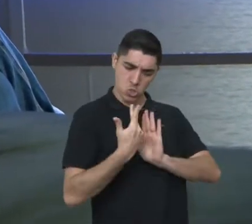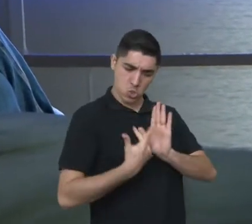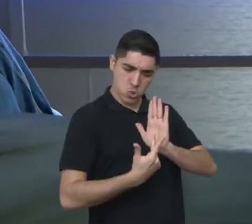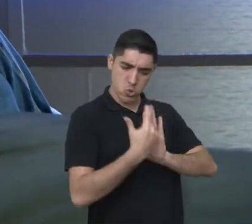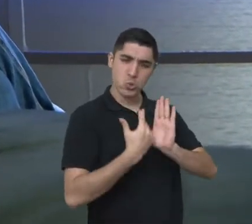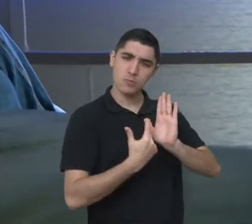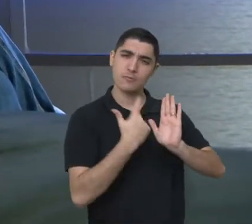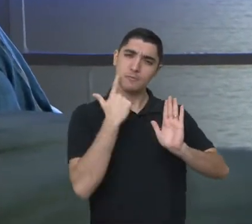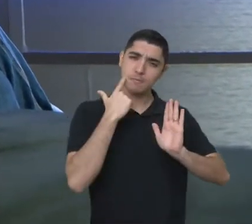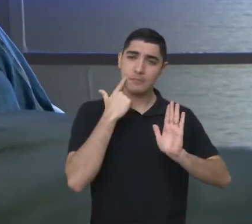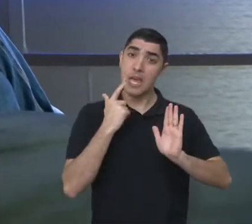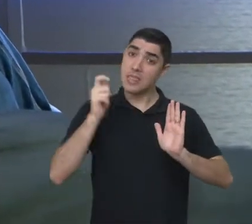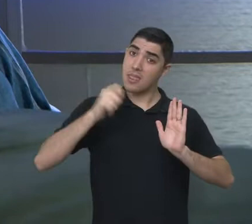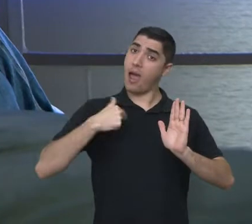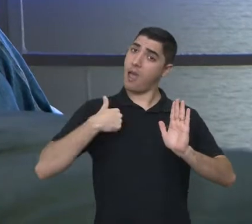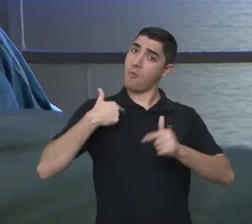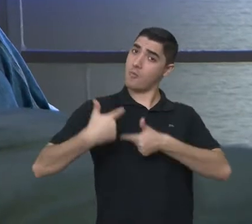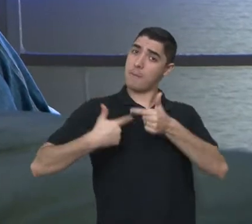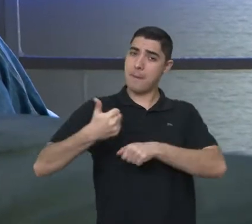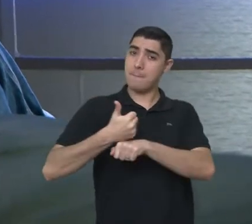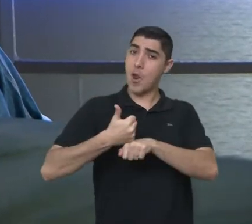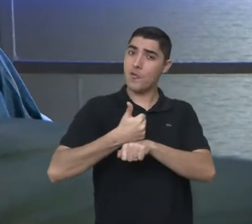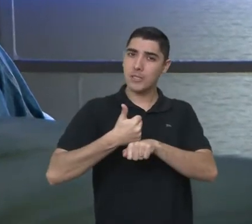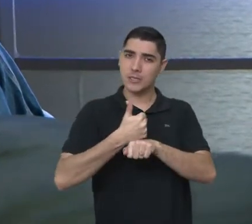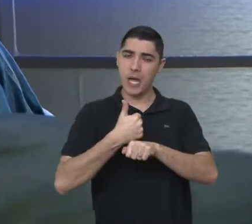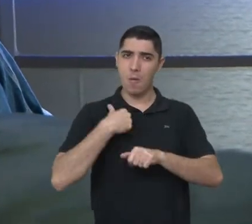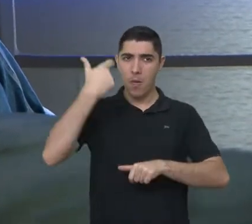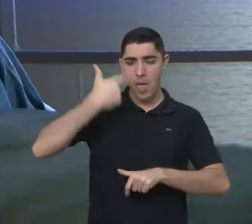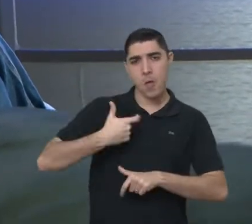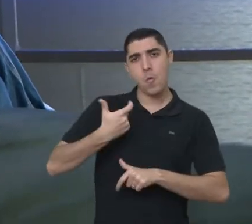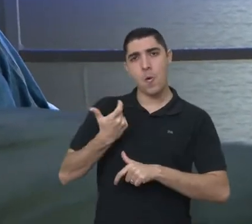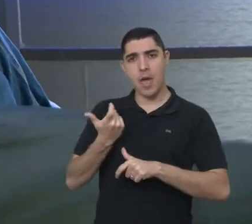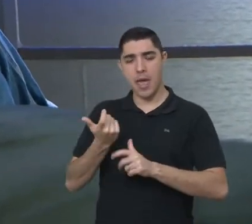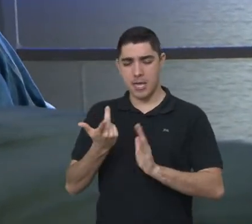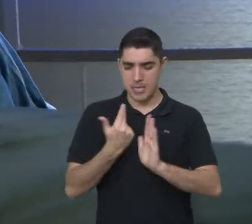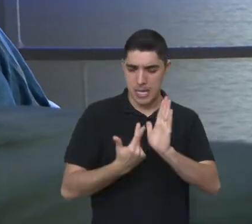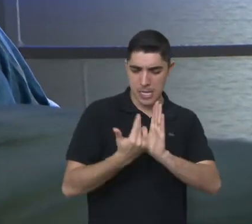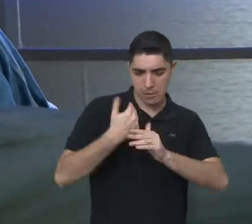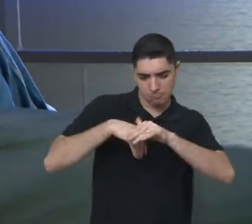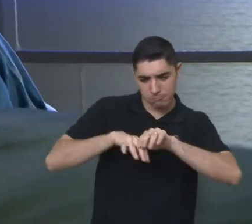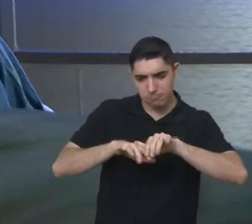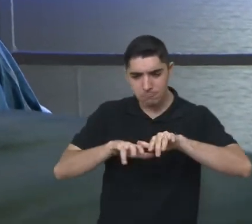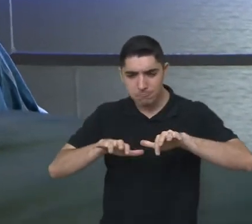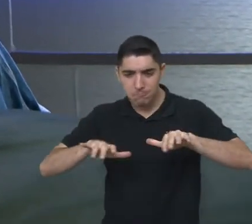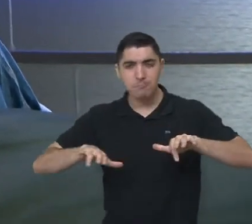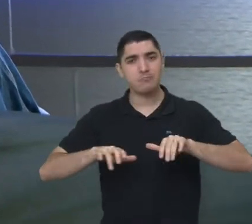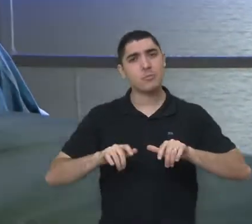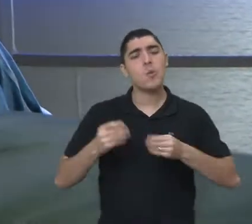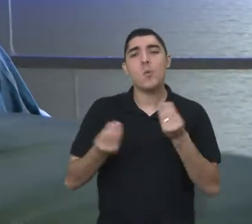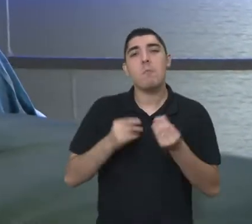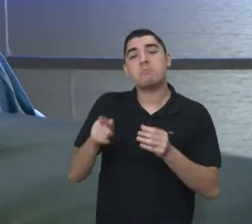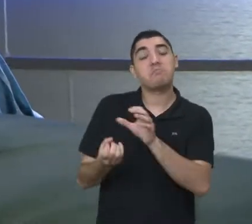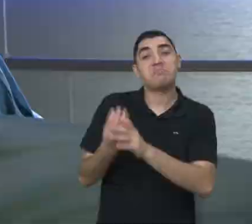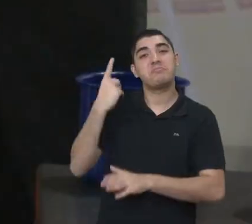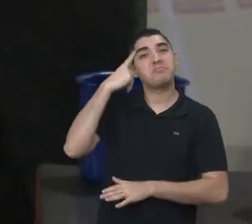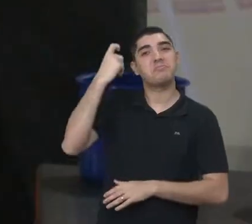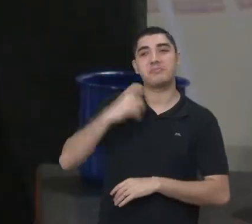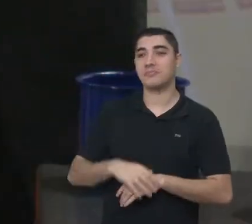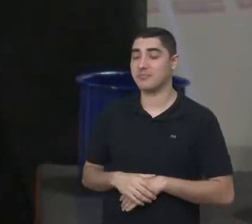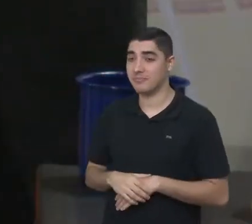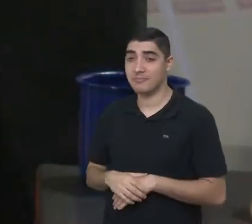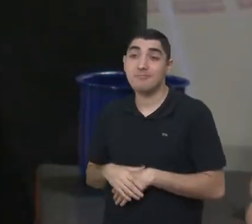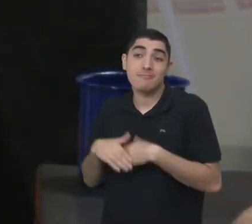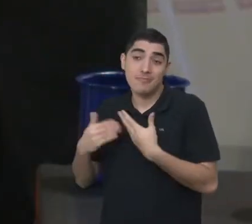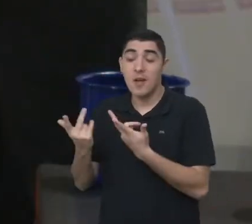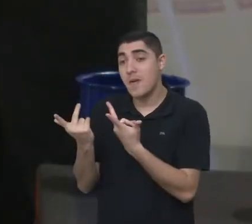hein? Acho que isso podia ser minha profissão, ser um design gráfico ou algo do tipo. Como é que surgiu essa ideia em você?